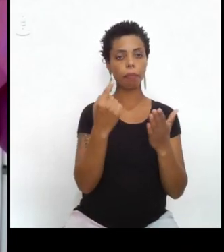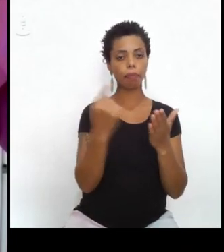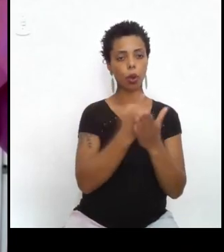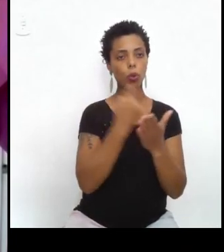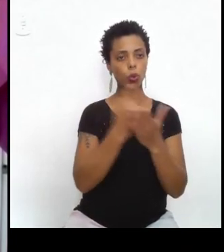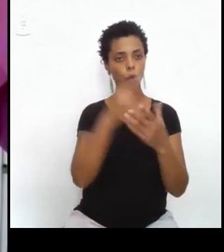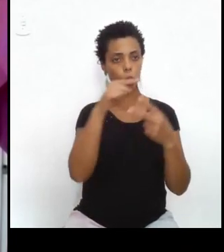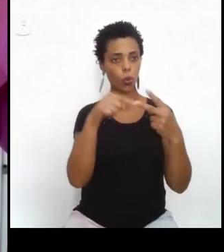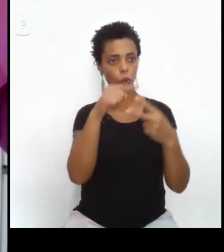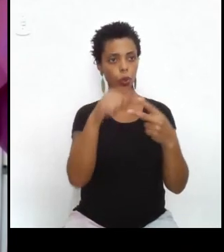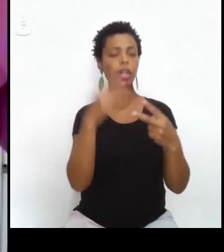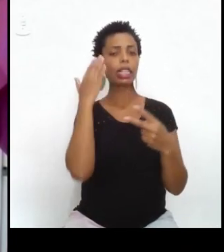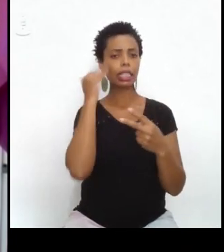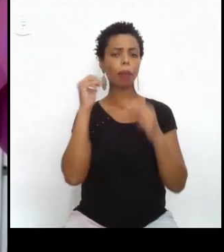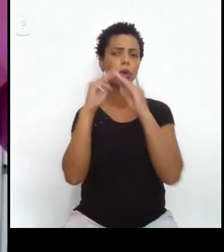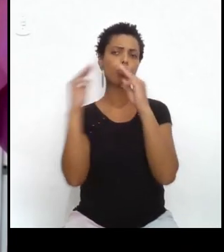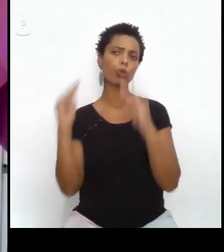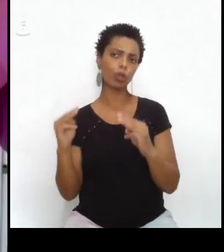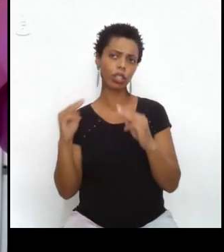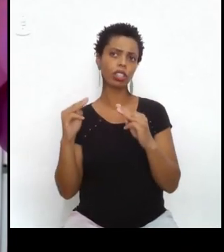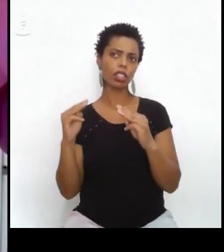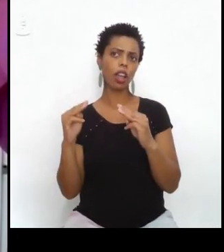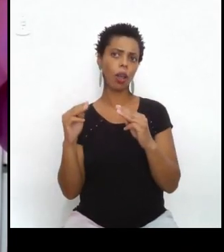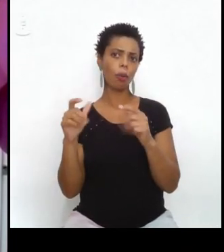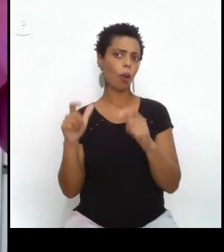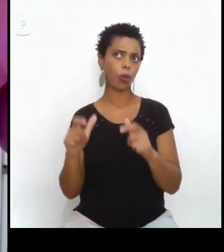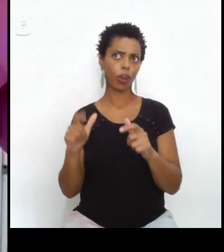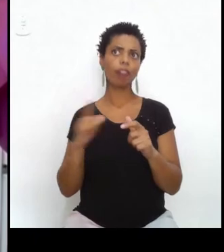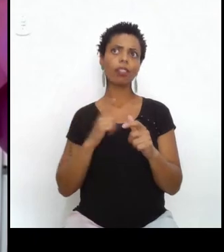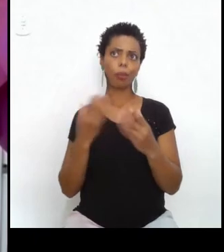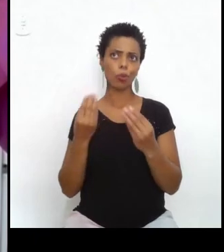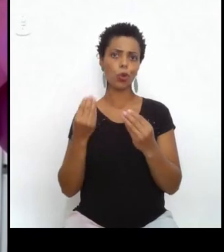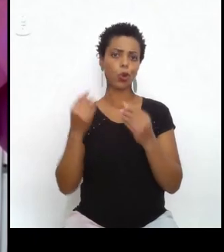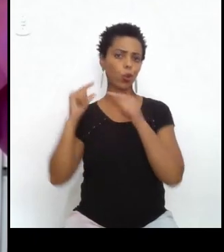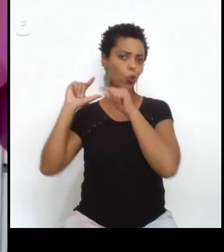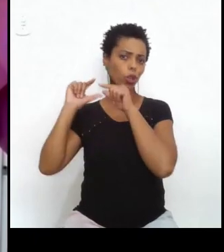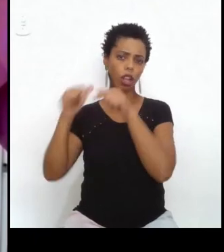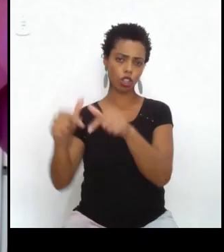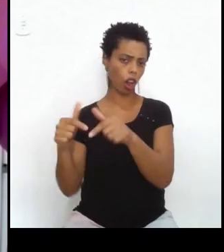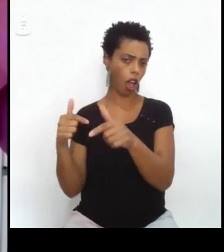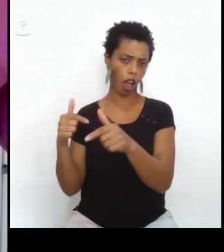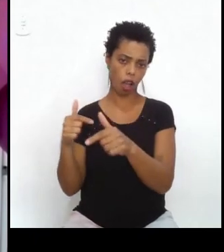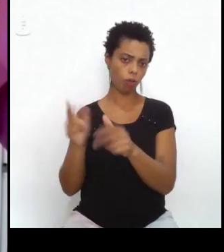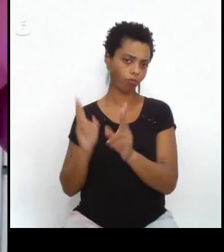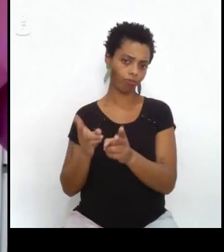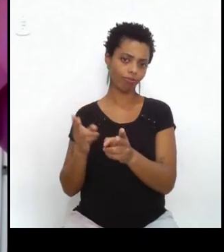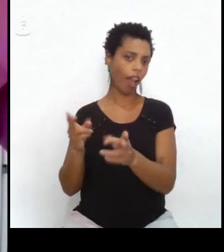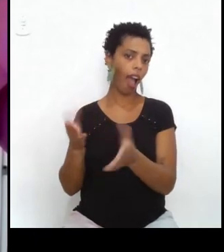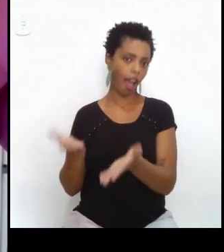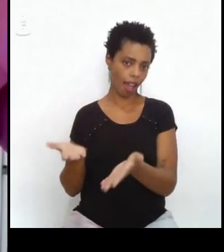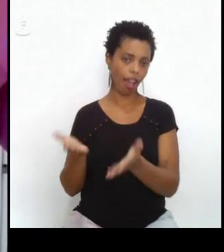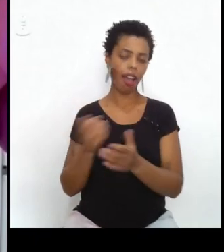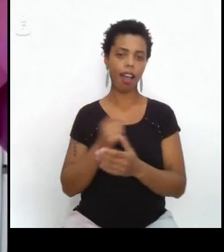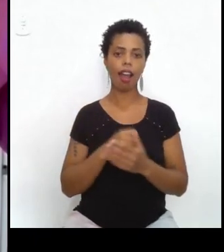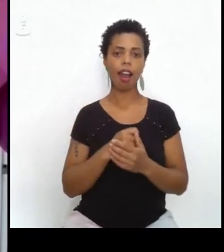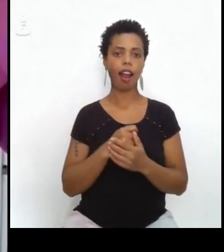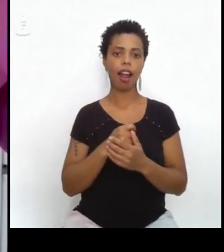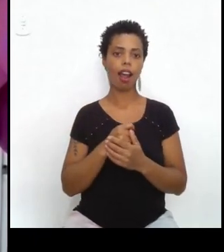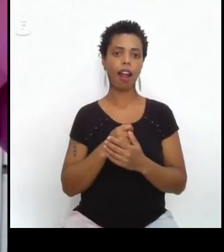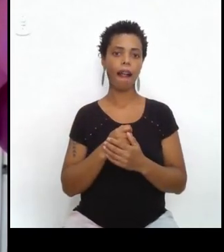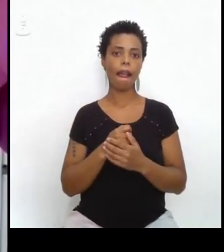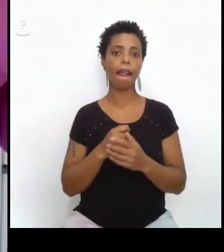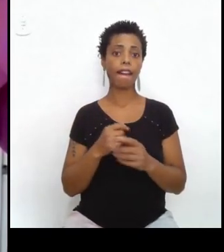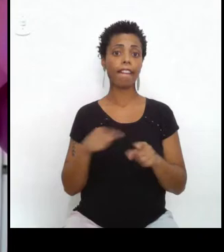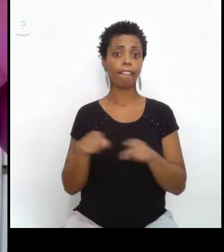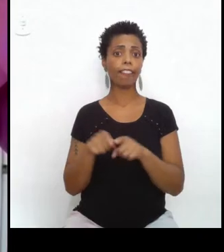os museus são espaço homens ainda não é conservadores inclusive mas já tem o